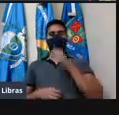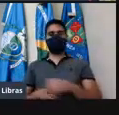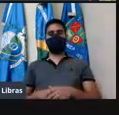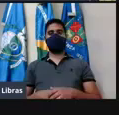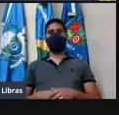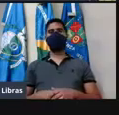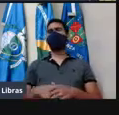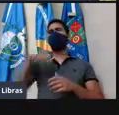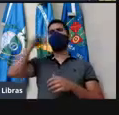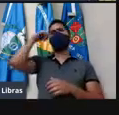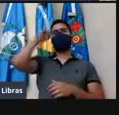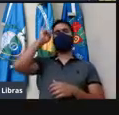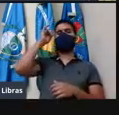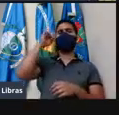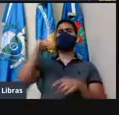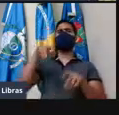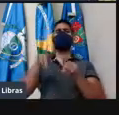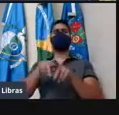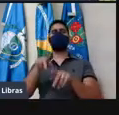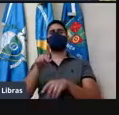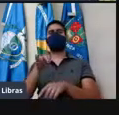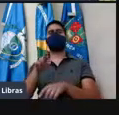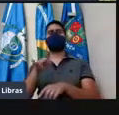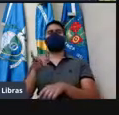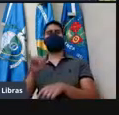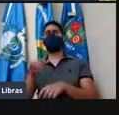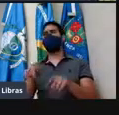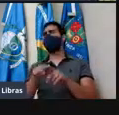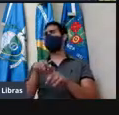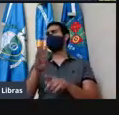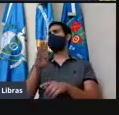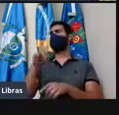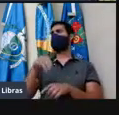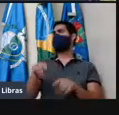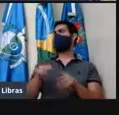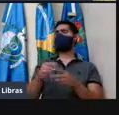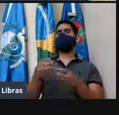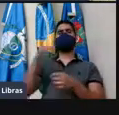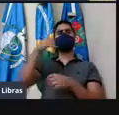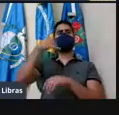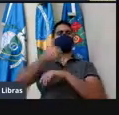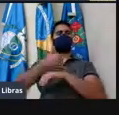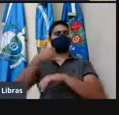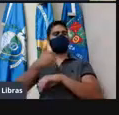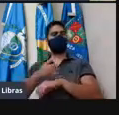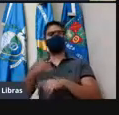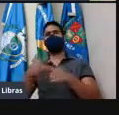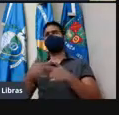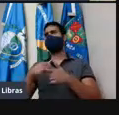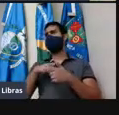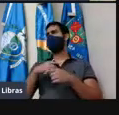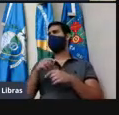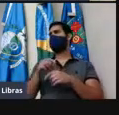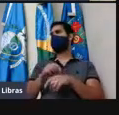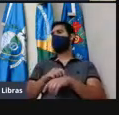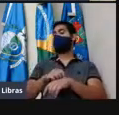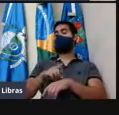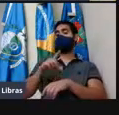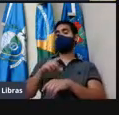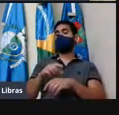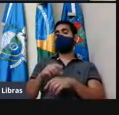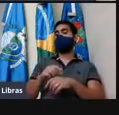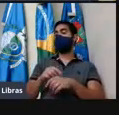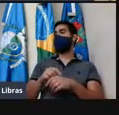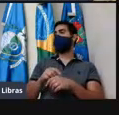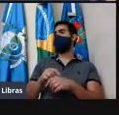está entregando, Piraí não está entregando, Barra Mansa não está entregando, Volta Redonda não está entregando, porque com a alta do preço dos